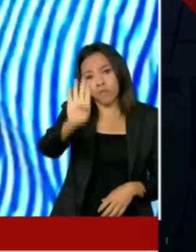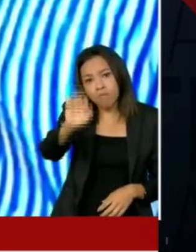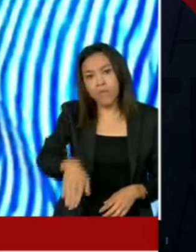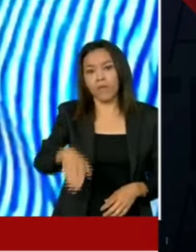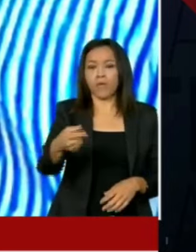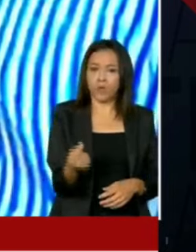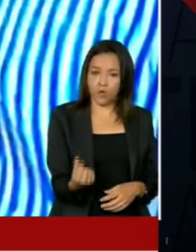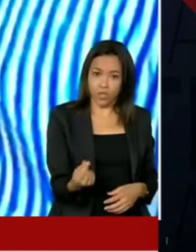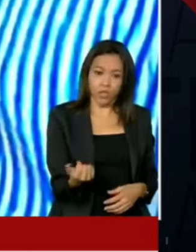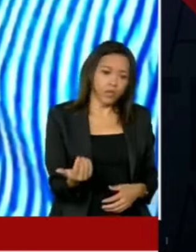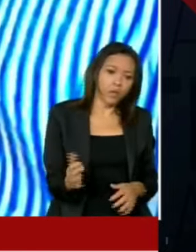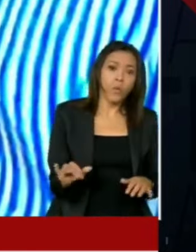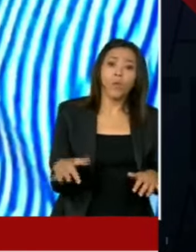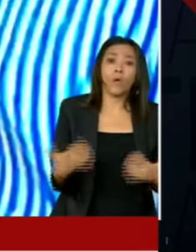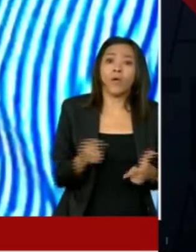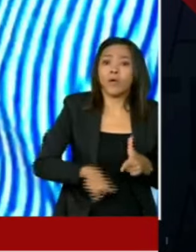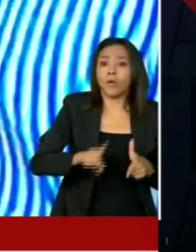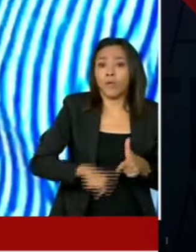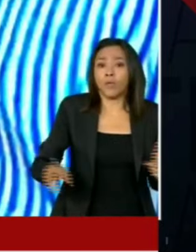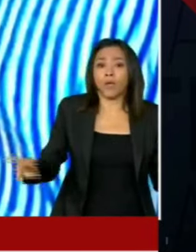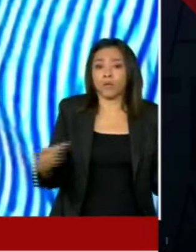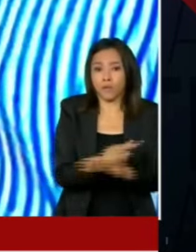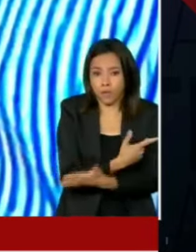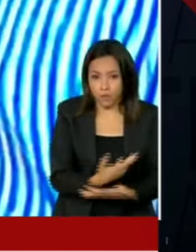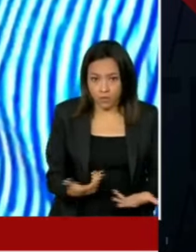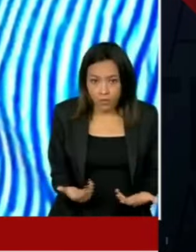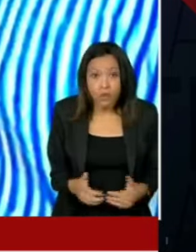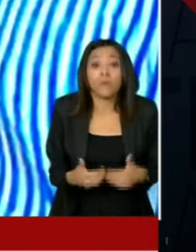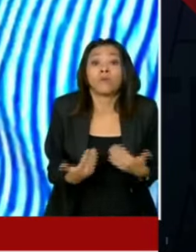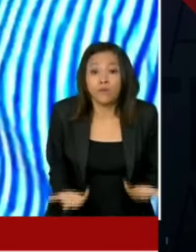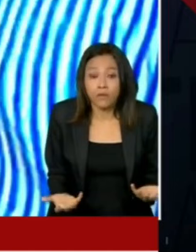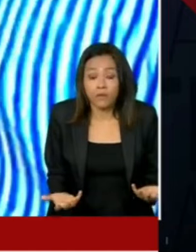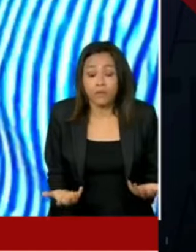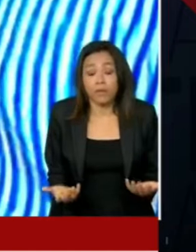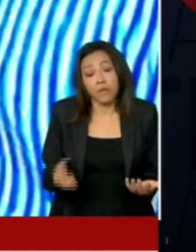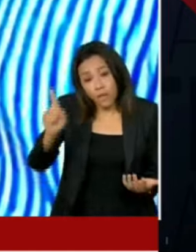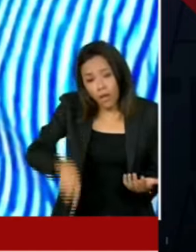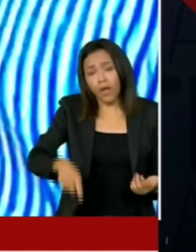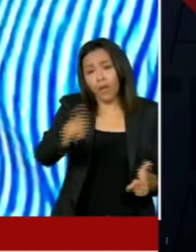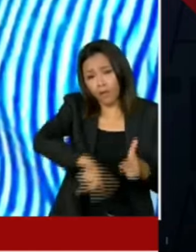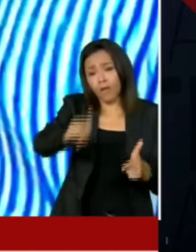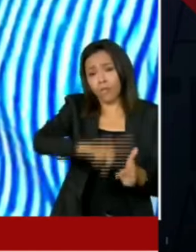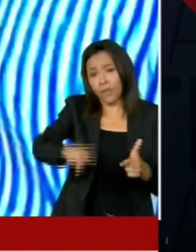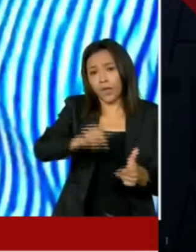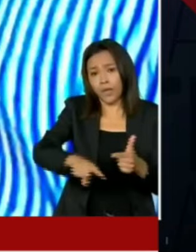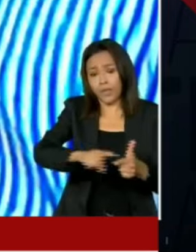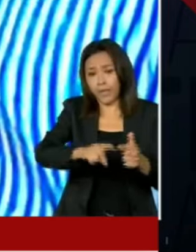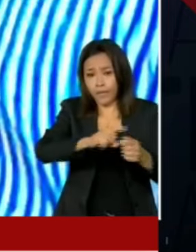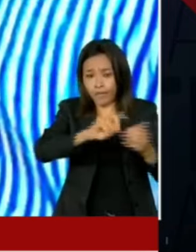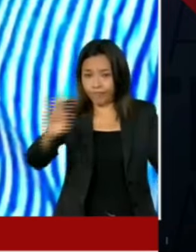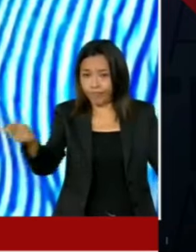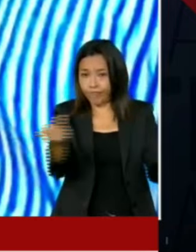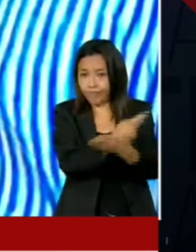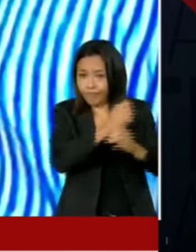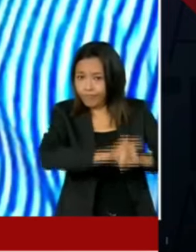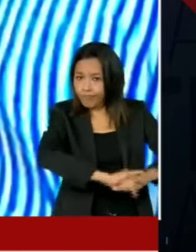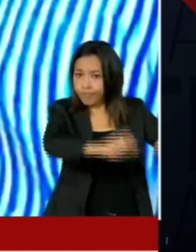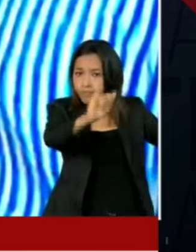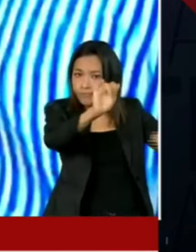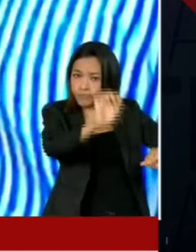desse assunto, é aquele balão de ensaio. Você começa a criar um clima para que o assunto seja